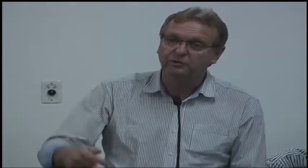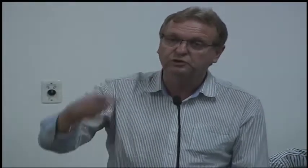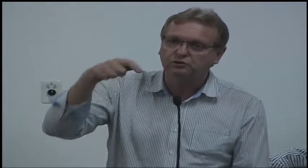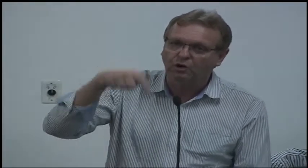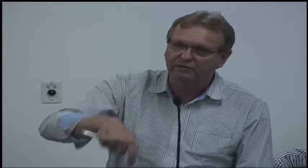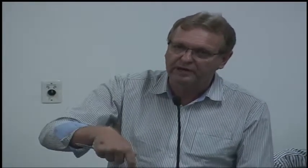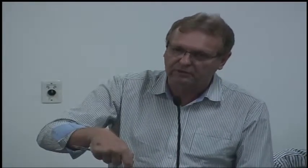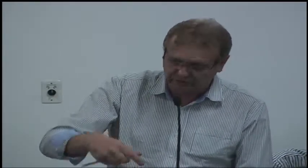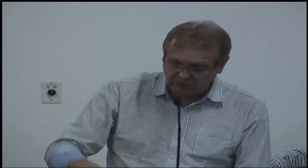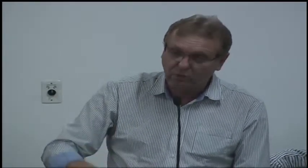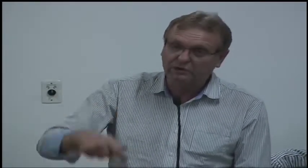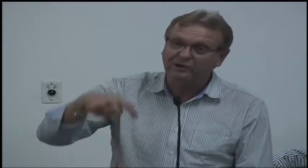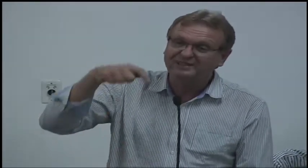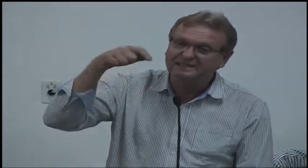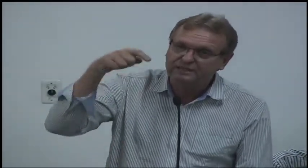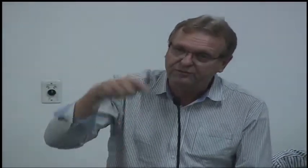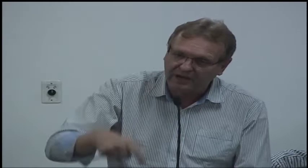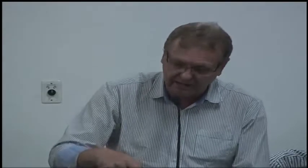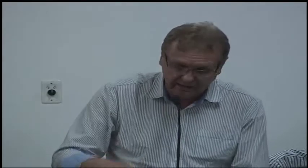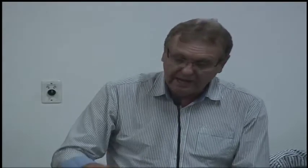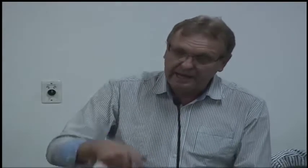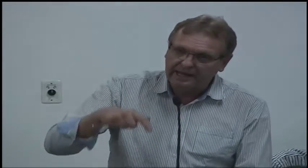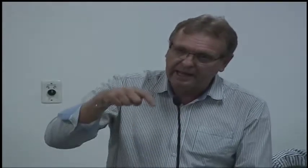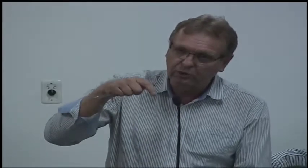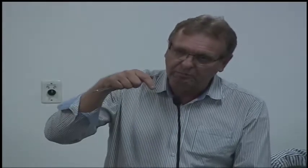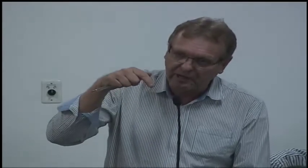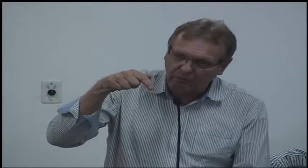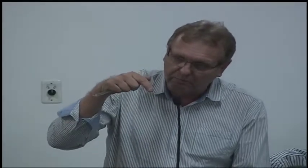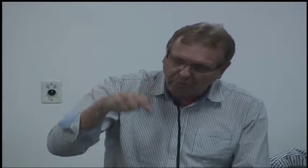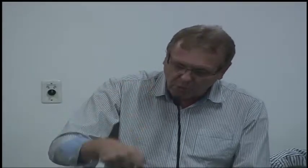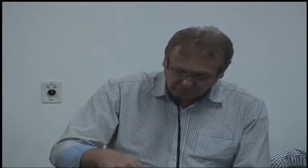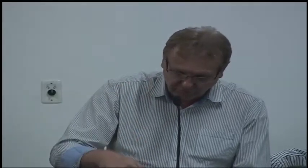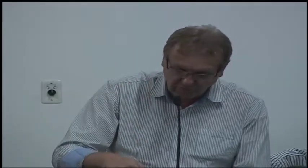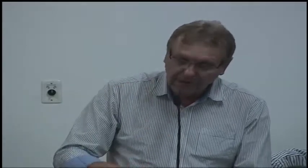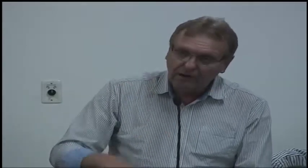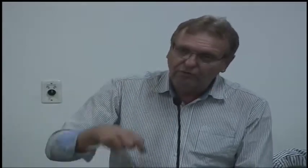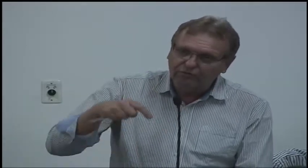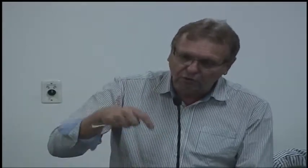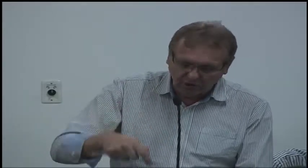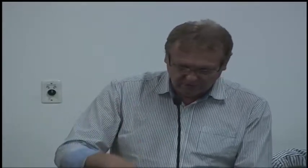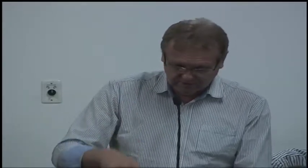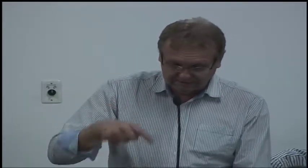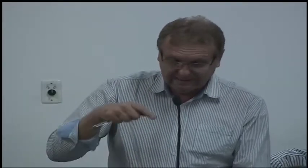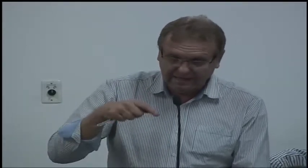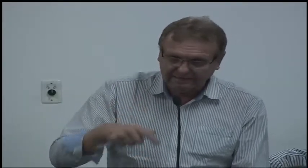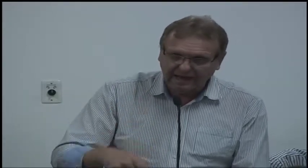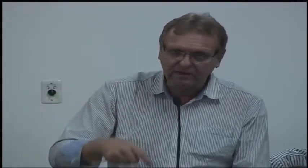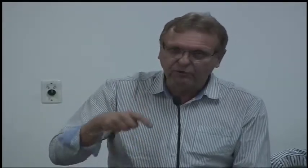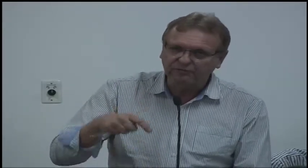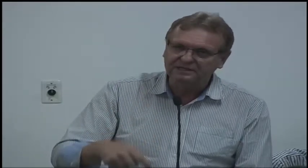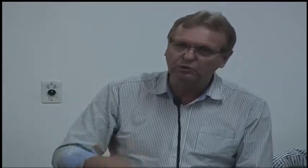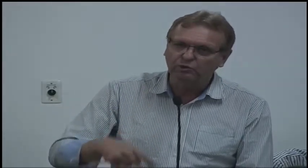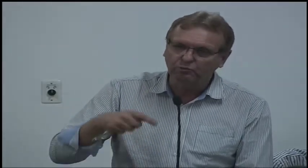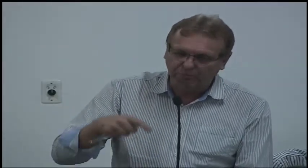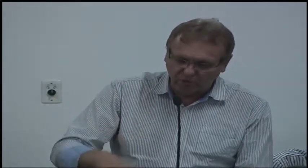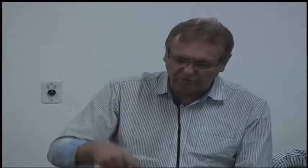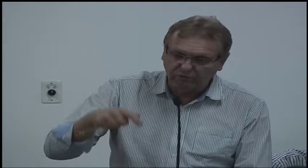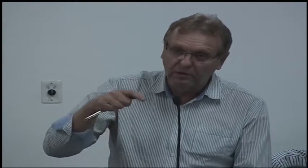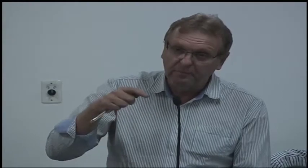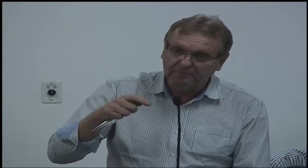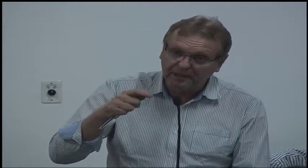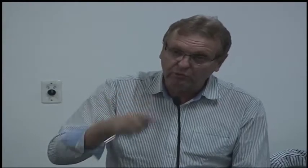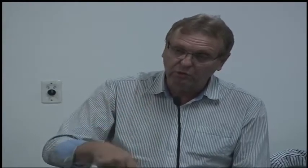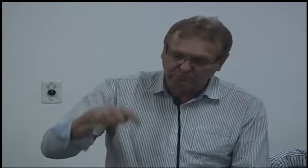vereador eu estou vereador enquanto eu estiver eleito pelo povo vou tratar e vou fazer o que o povo